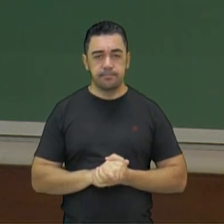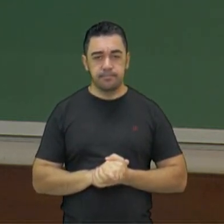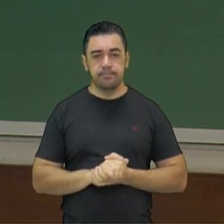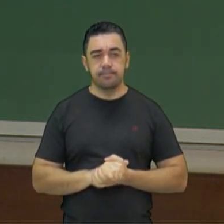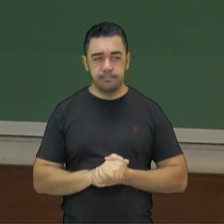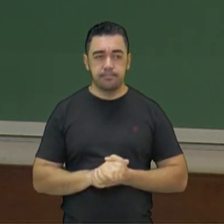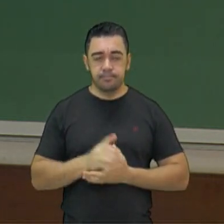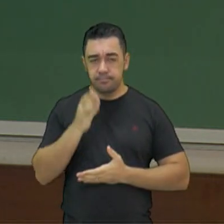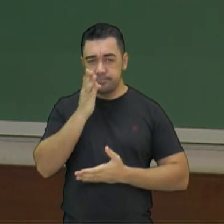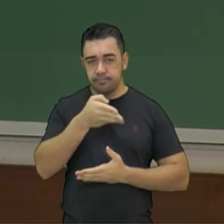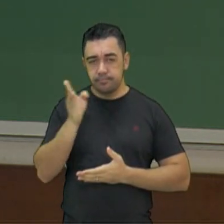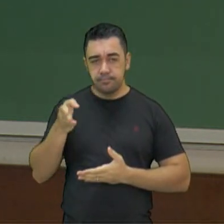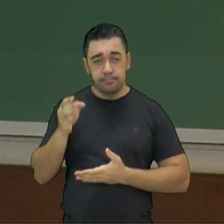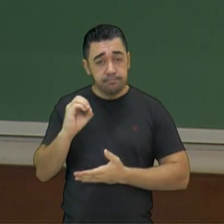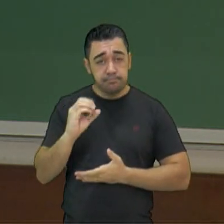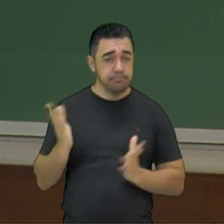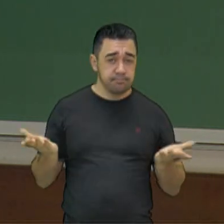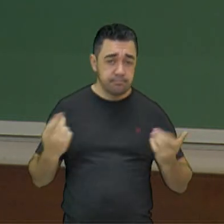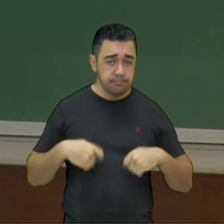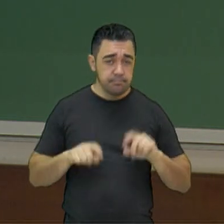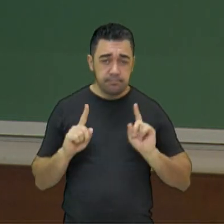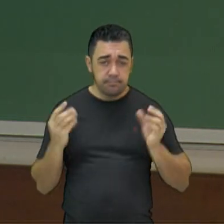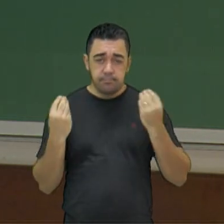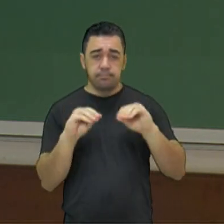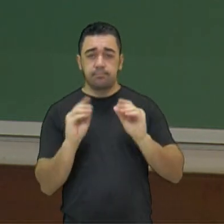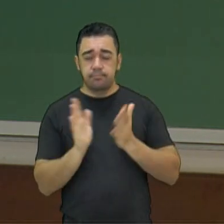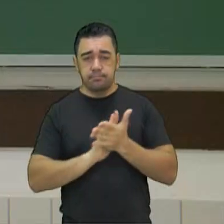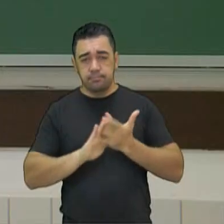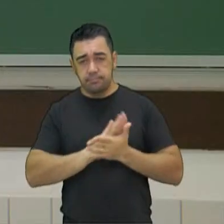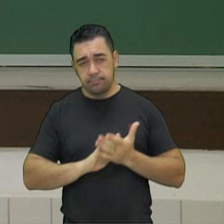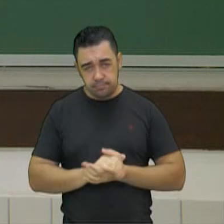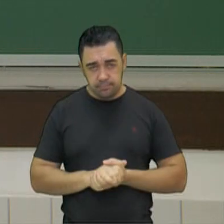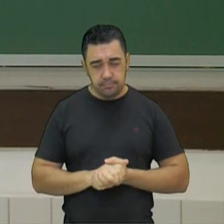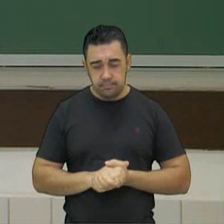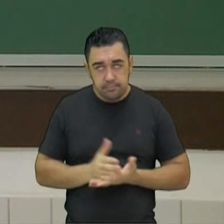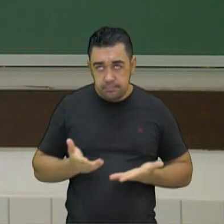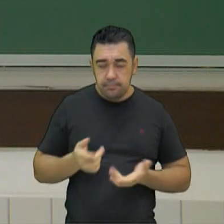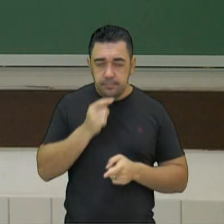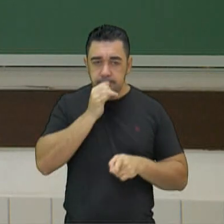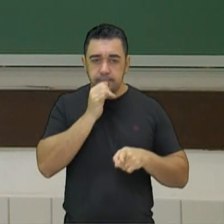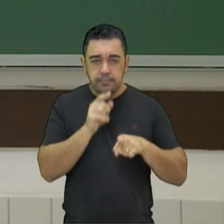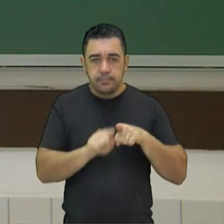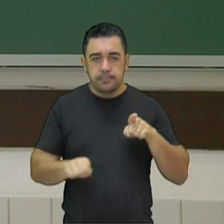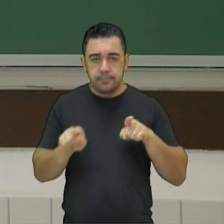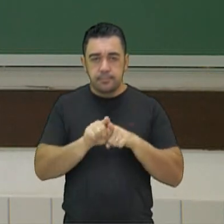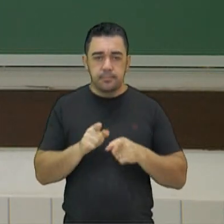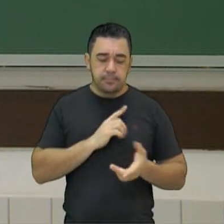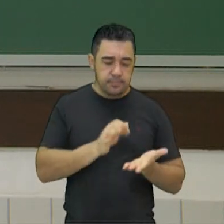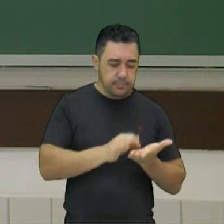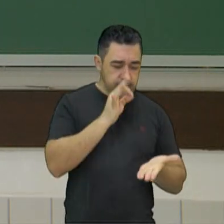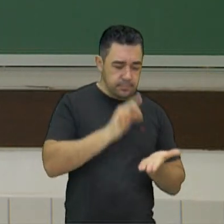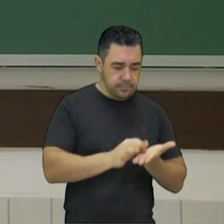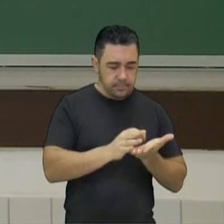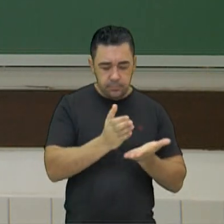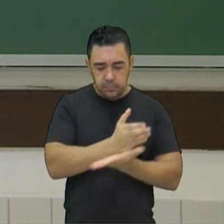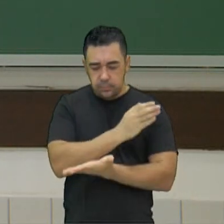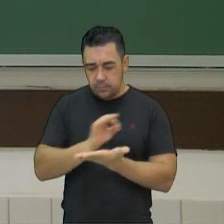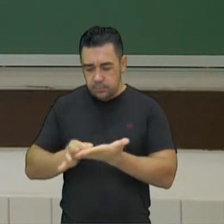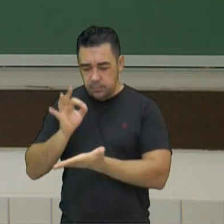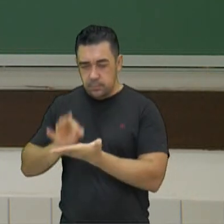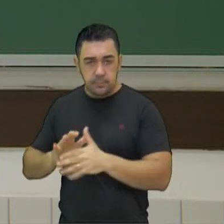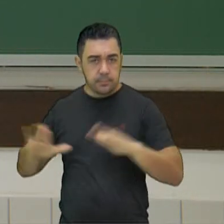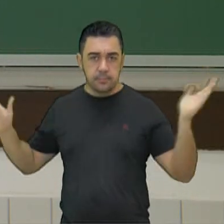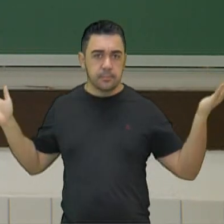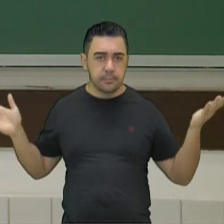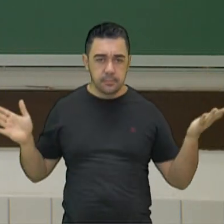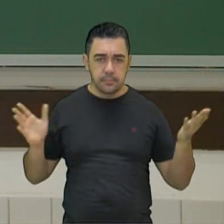mais BI é zero, eu não preciso escrever na equação. É a mesma coisa que se eu tenho lá uma xícara e tiro uma xícara, eu fico sem